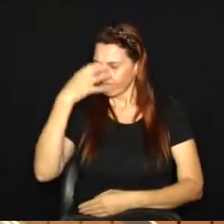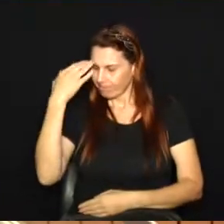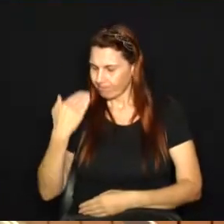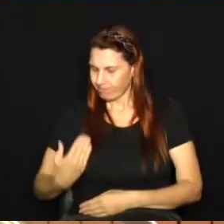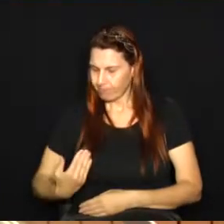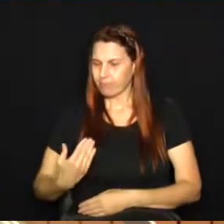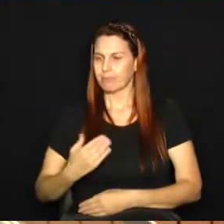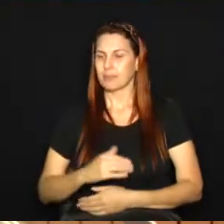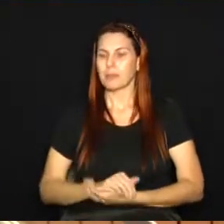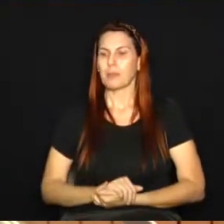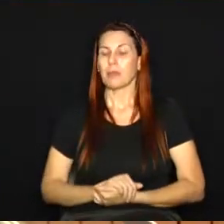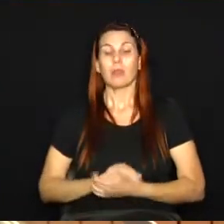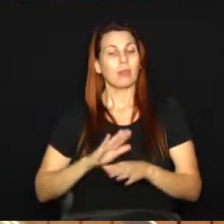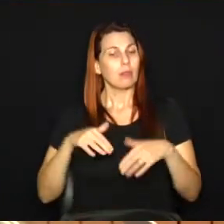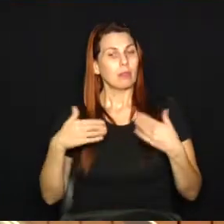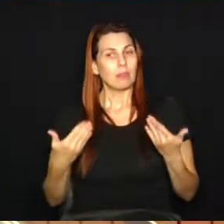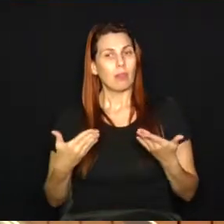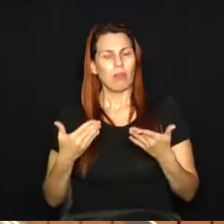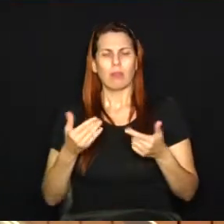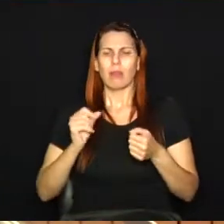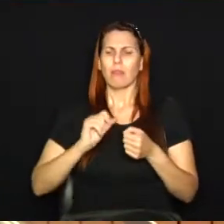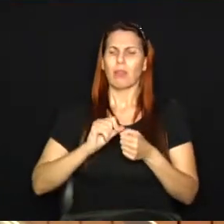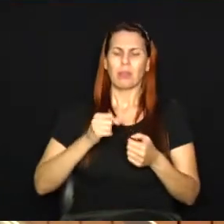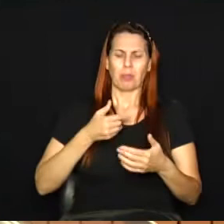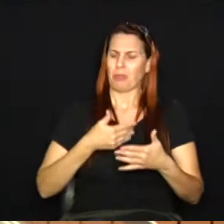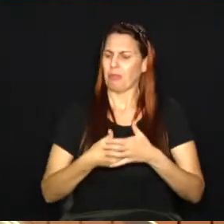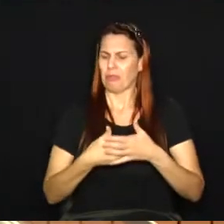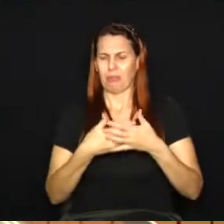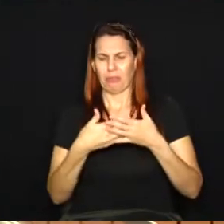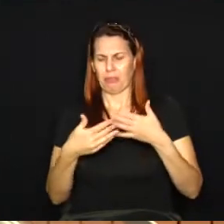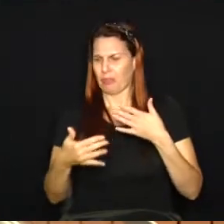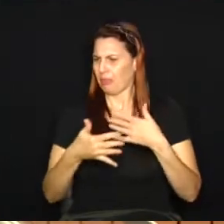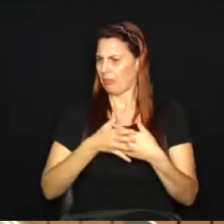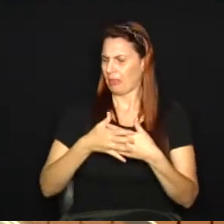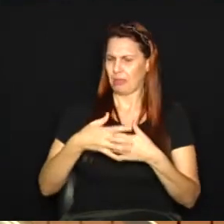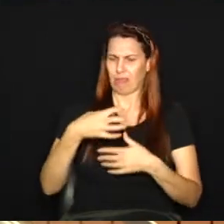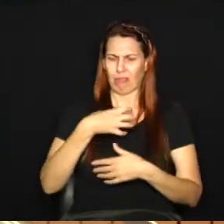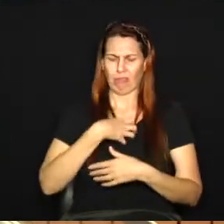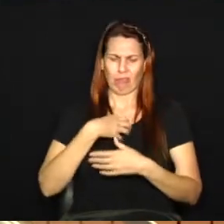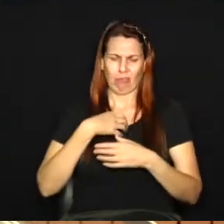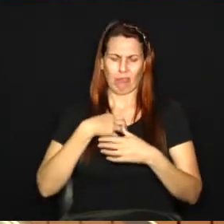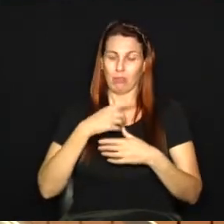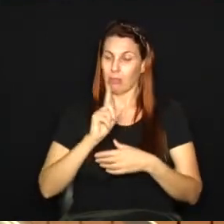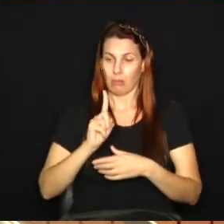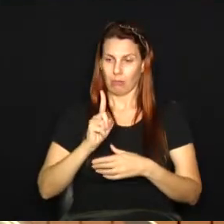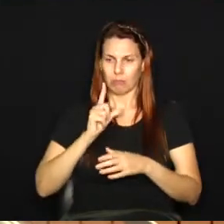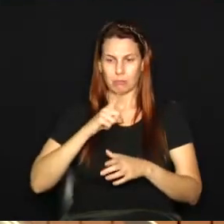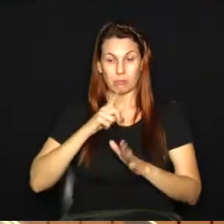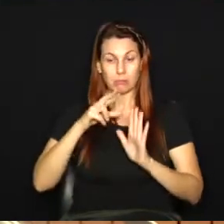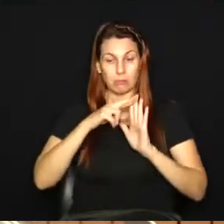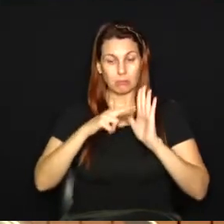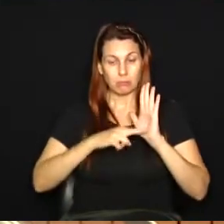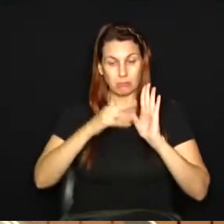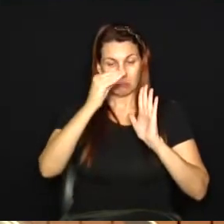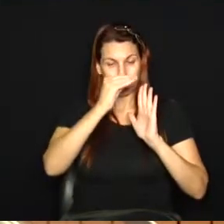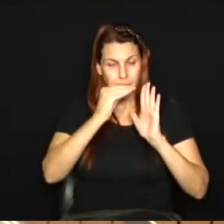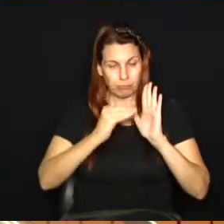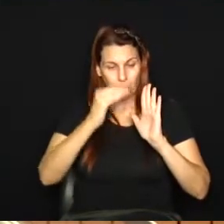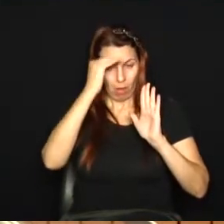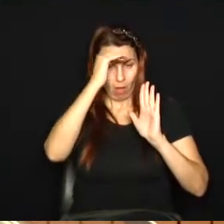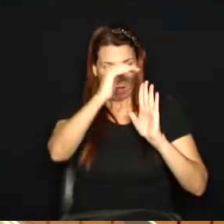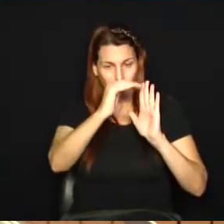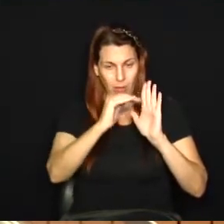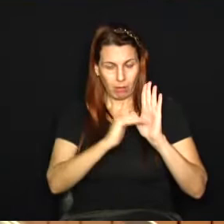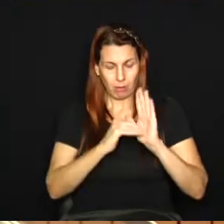Então, isso não é feito de forma aleatória, né? A gente tem um critério, e hoje a gente deve ter critério, porque tempos